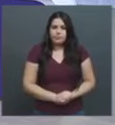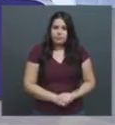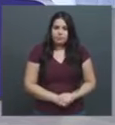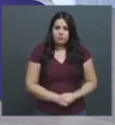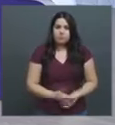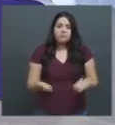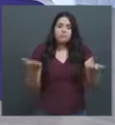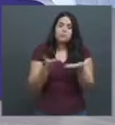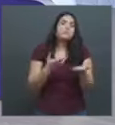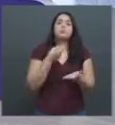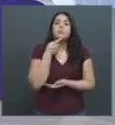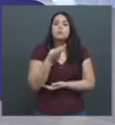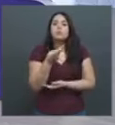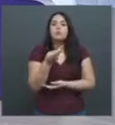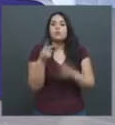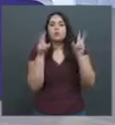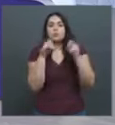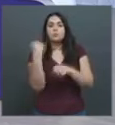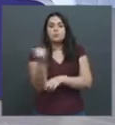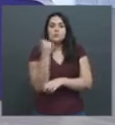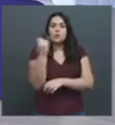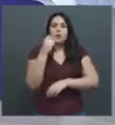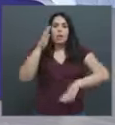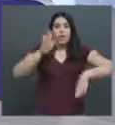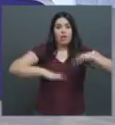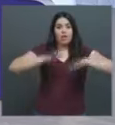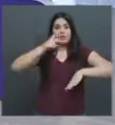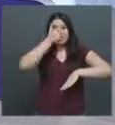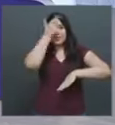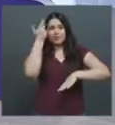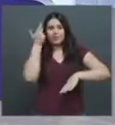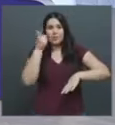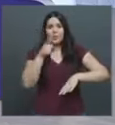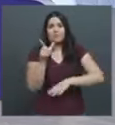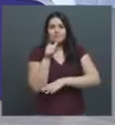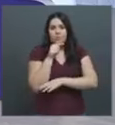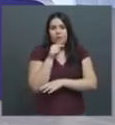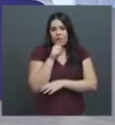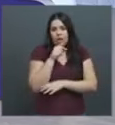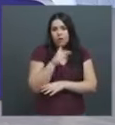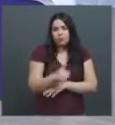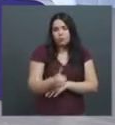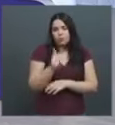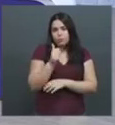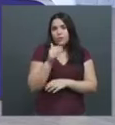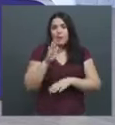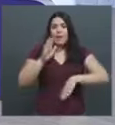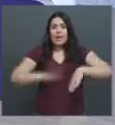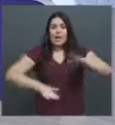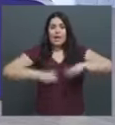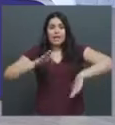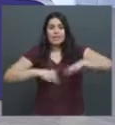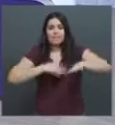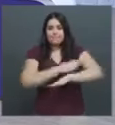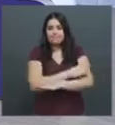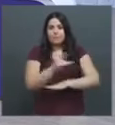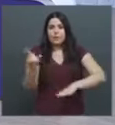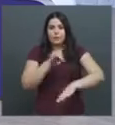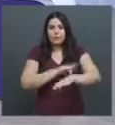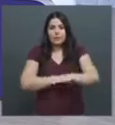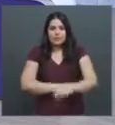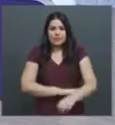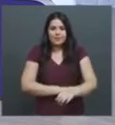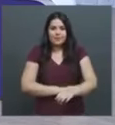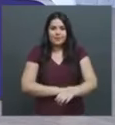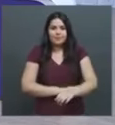então, uma questão que é importante. Geralmente as pessoas consomem água no dia a dia, mas na hora de ir ao banheiro, às vezes